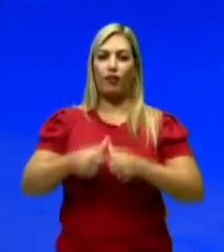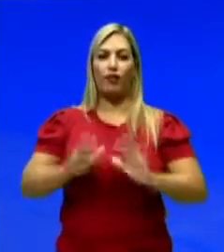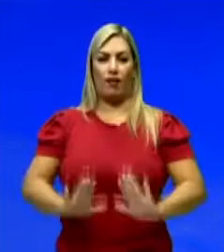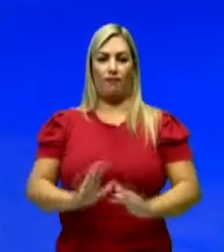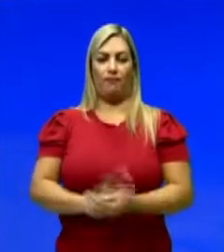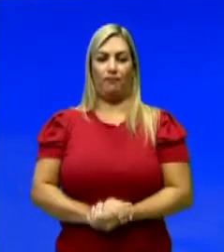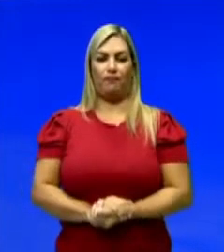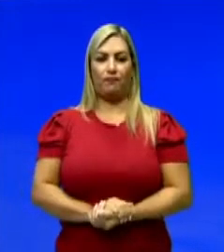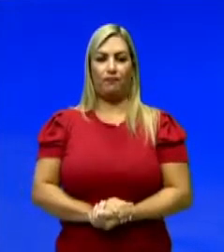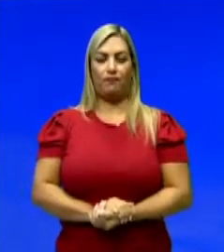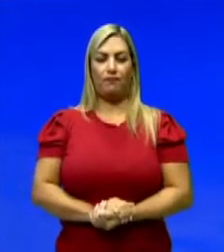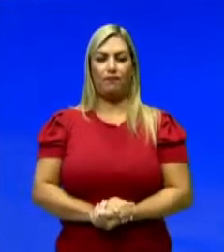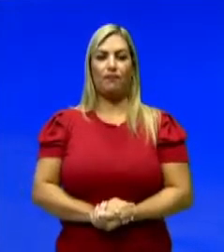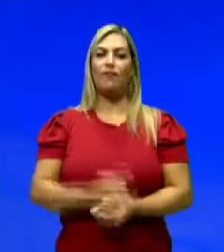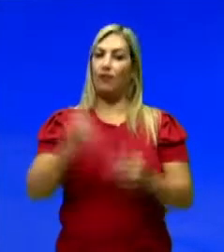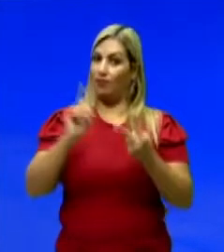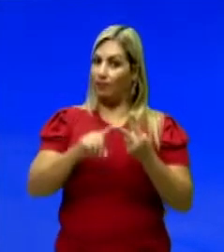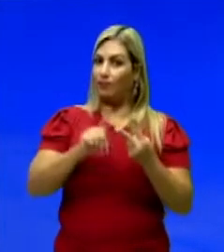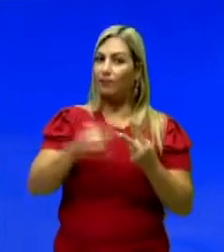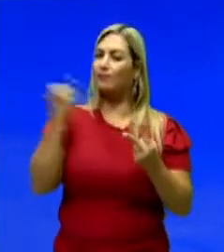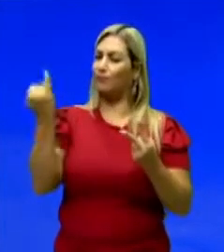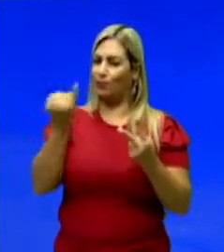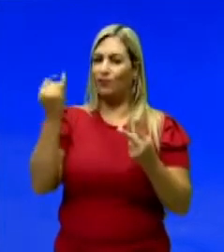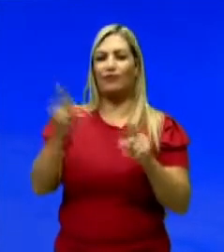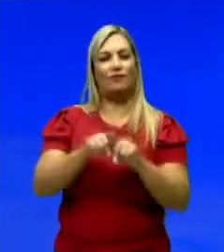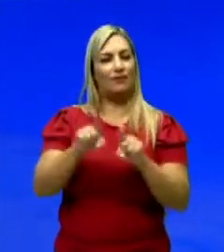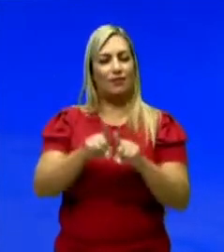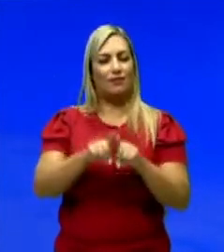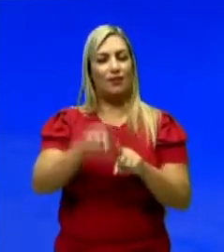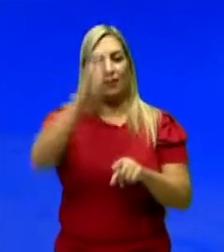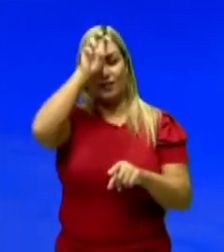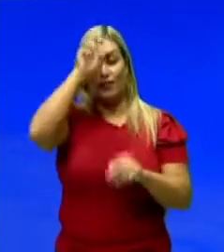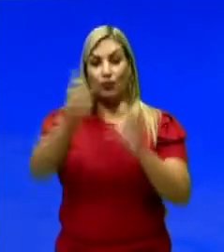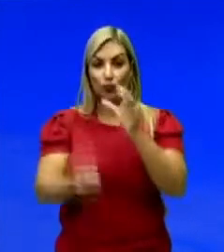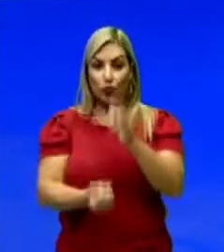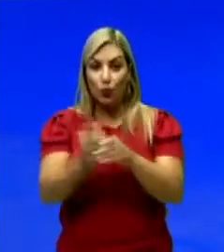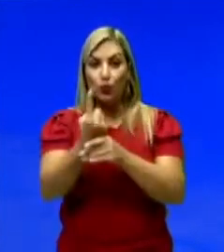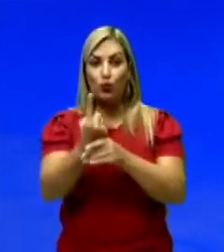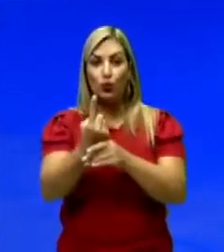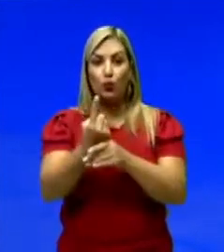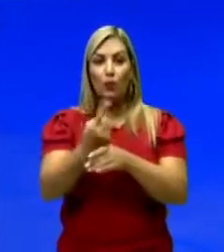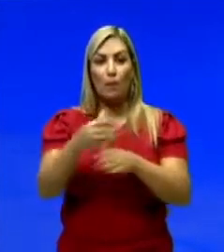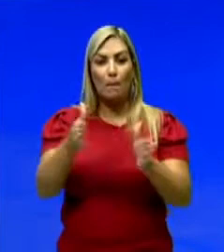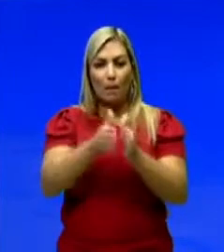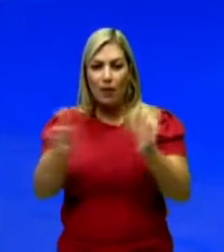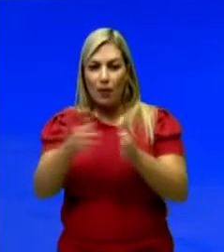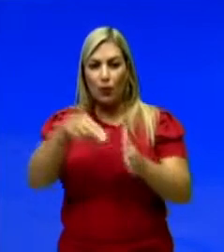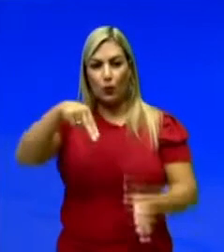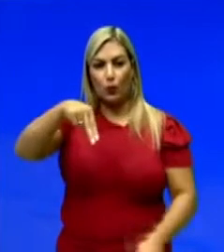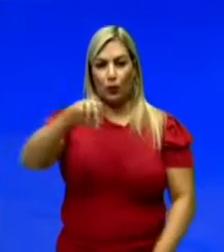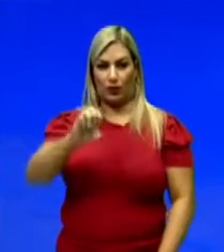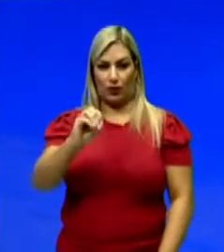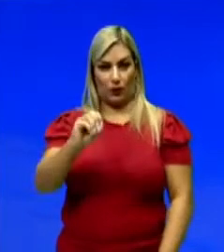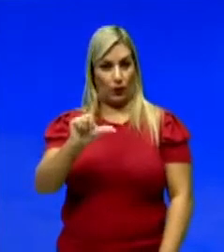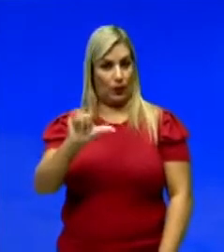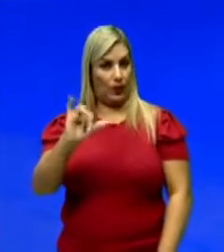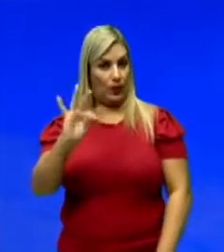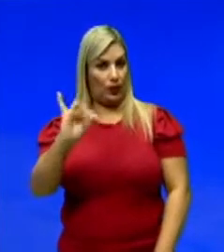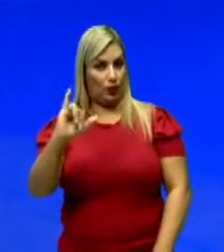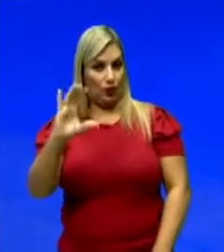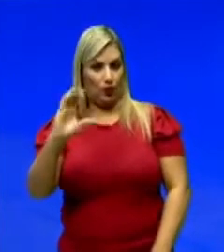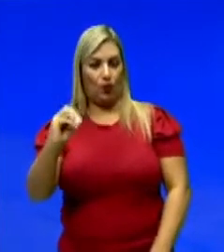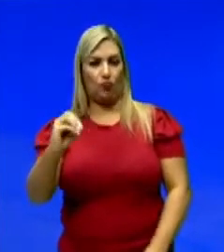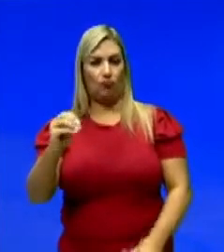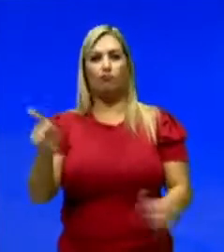tá bom outra questão importante né a civilização egípcia surge no período neolítico né assim que nós chamamos